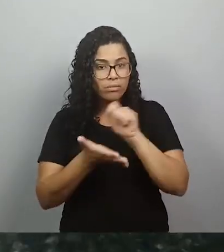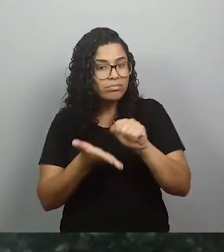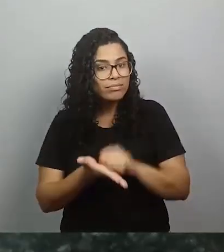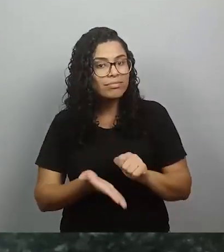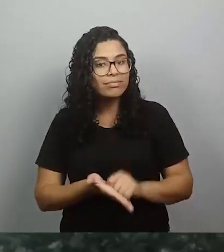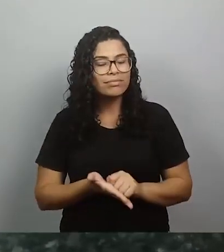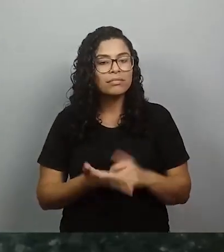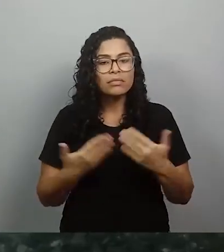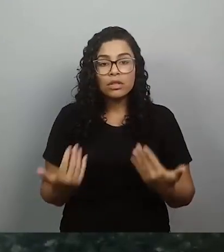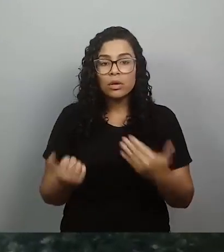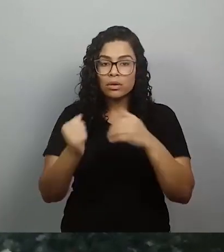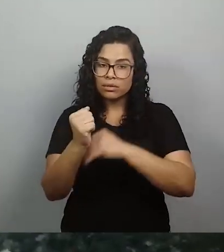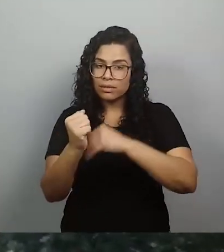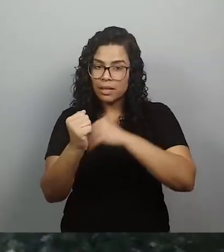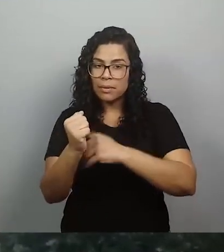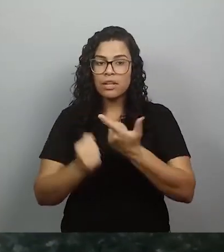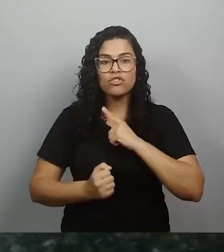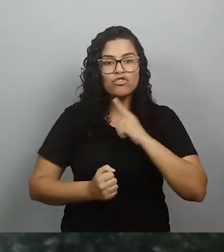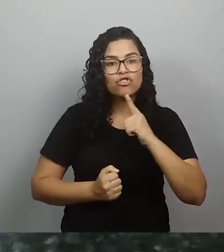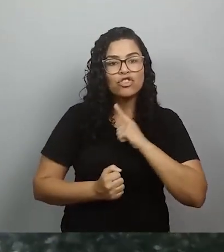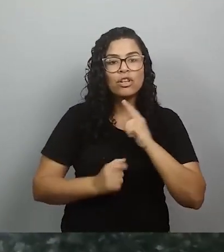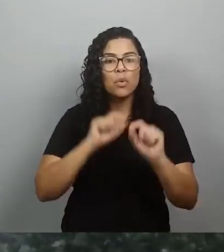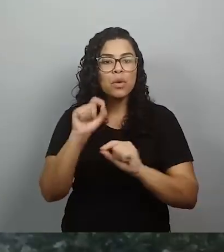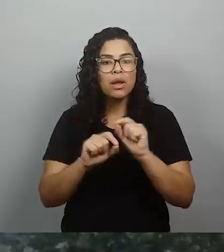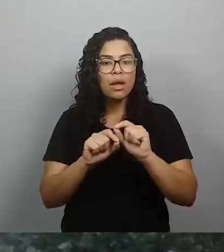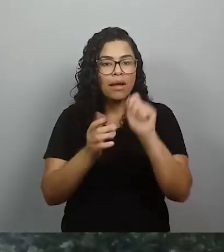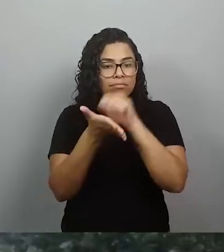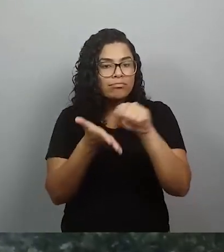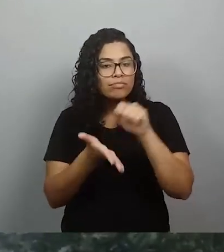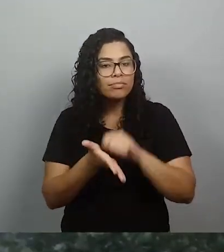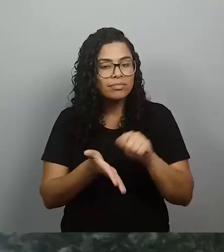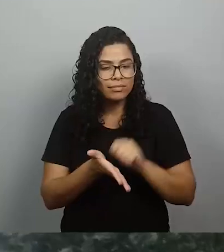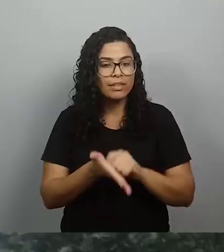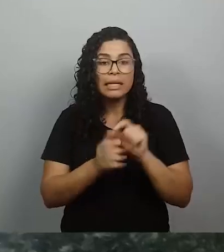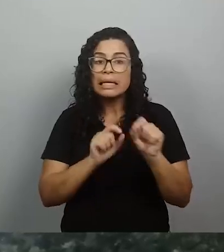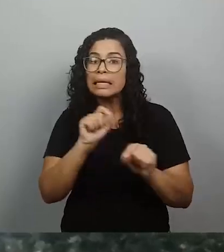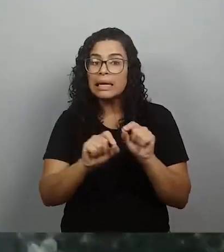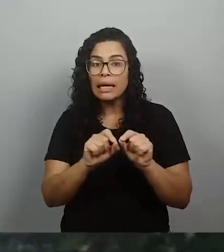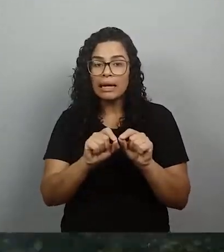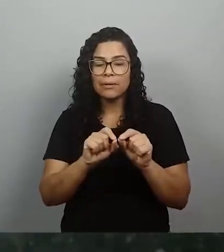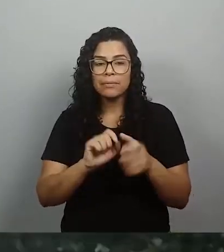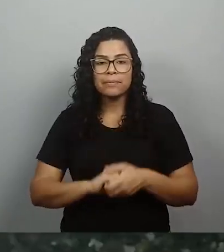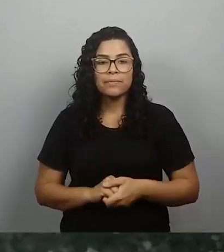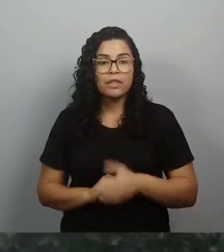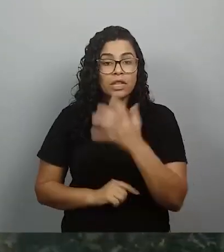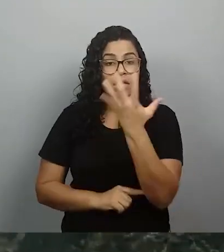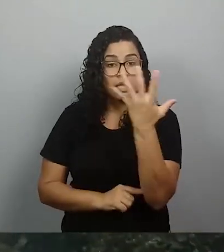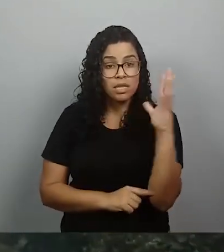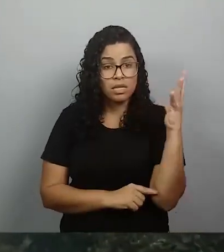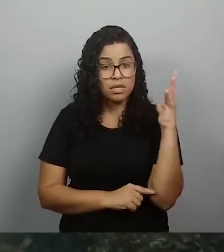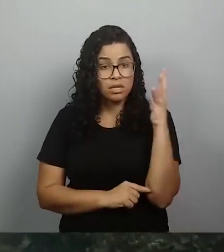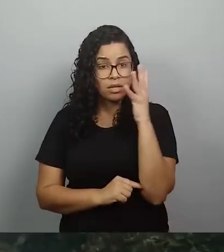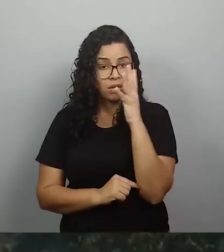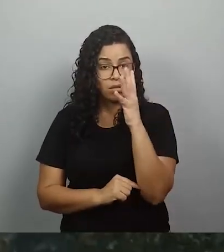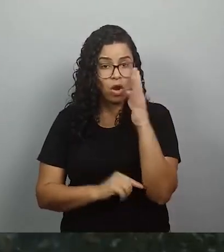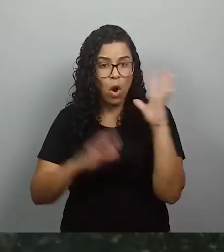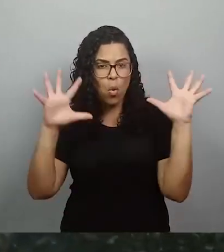No enigma estava escrito que o